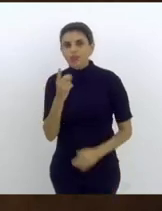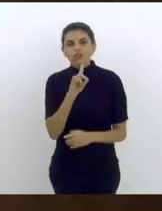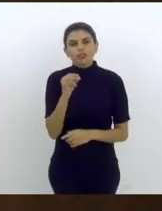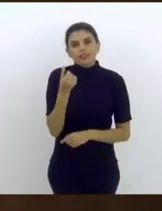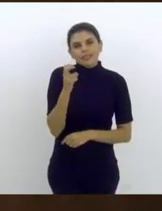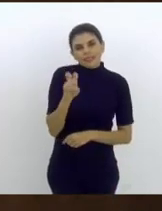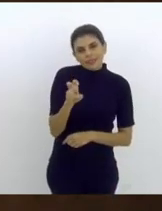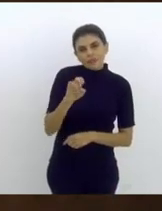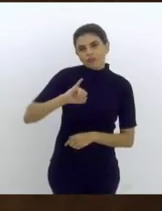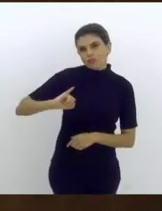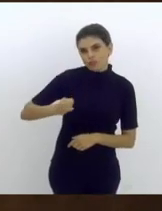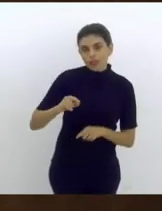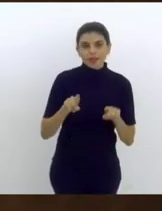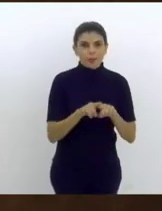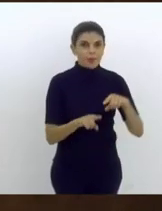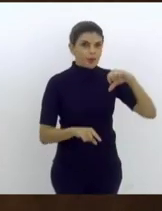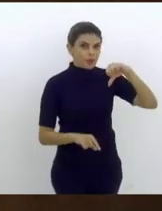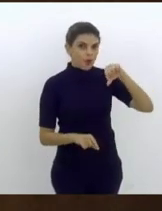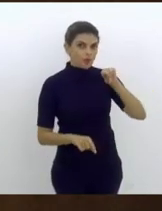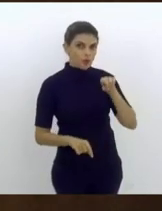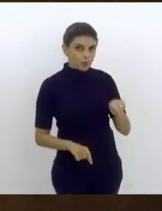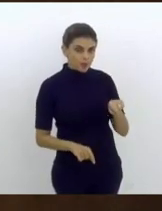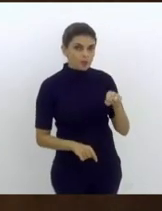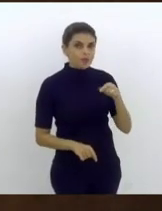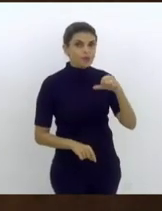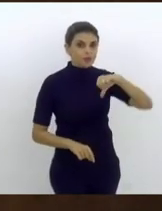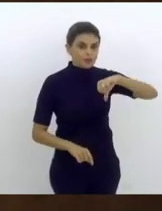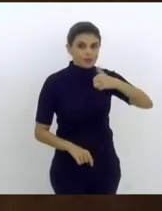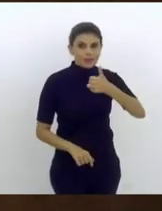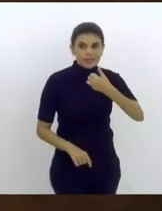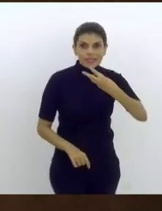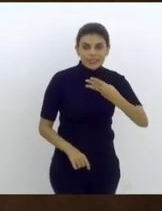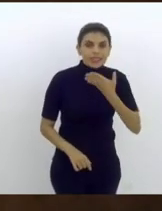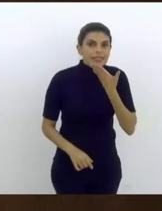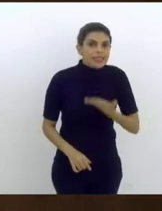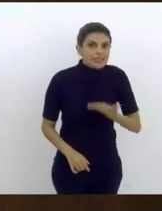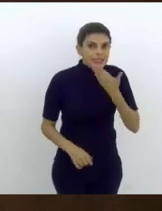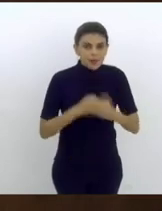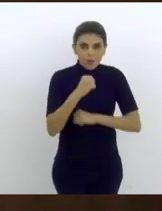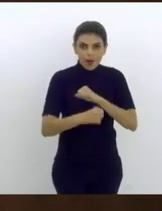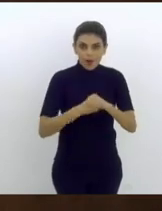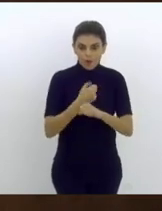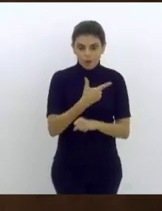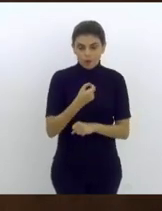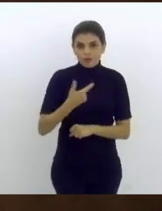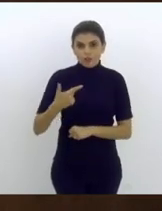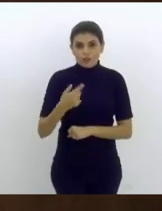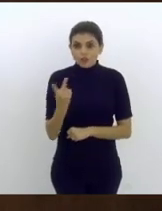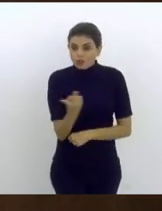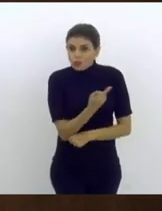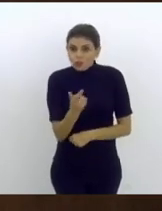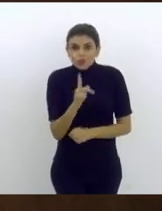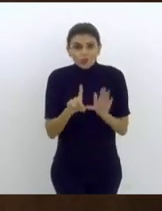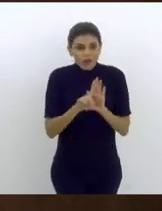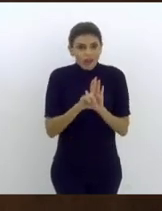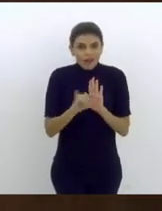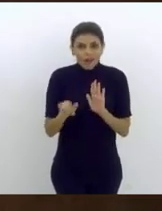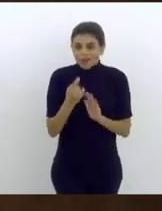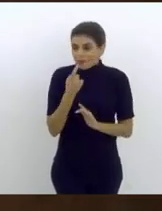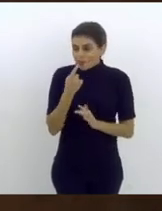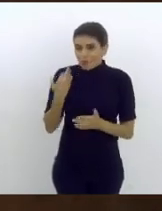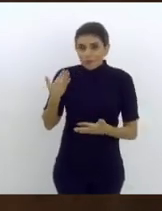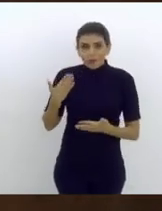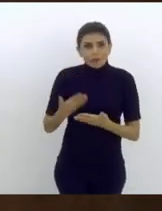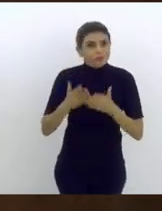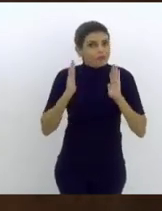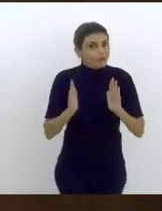e a 9.913 de dezembro de 2022 são leis recentes que já